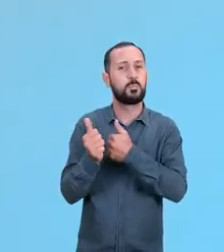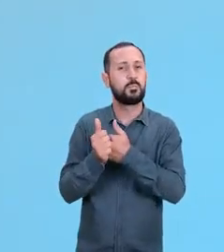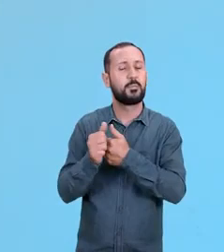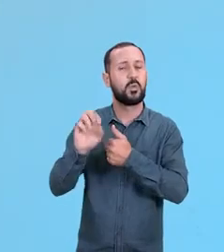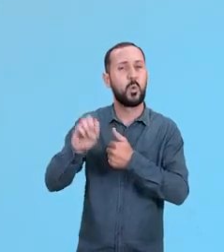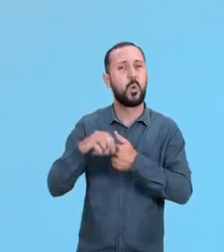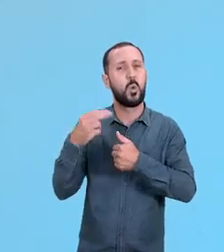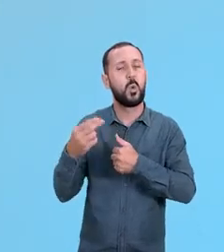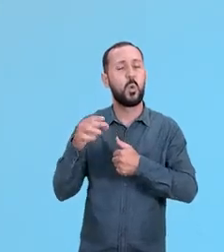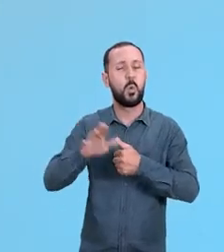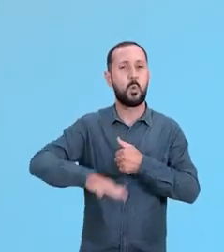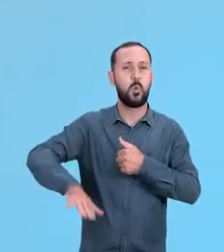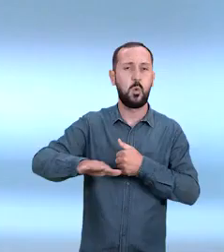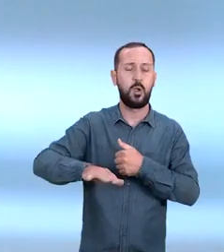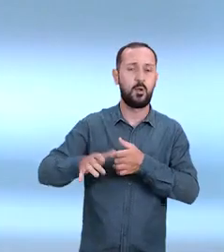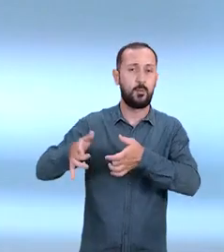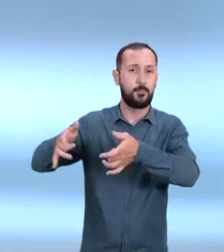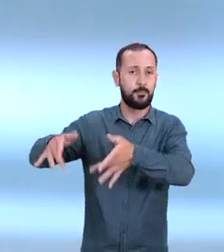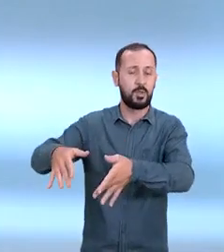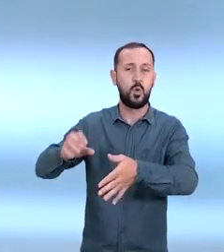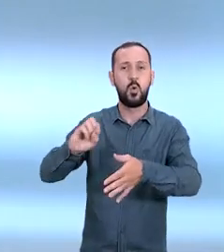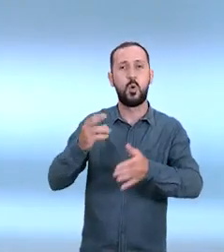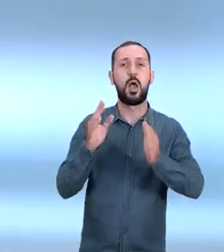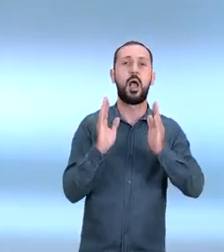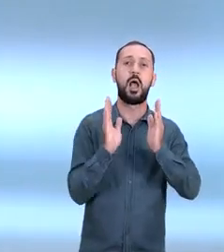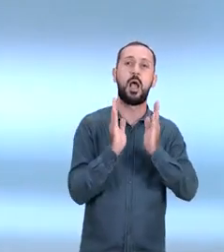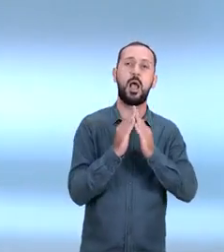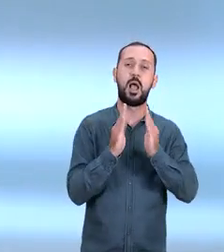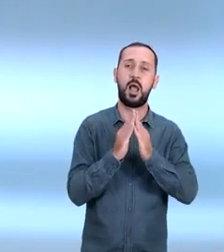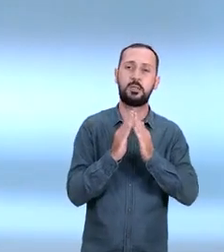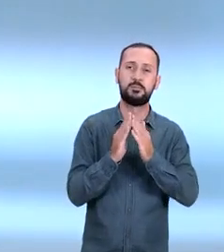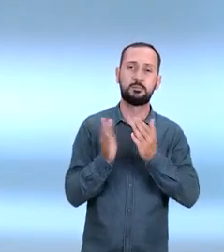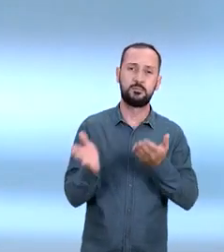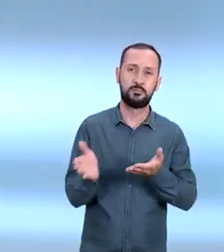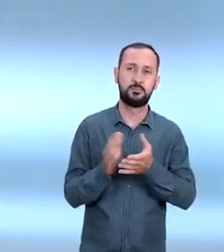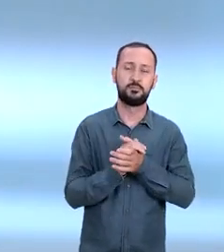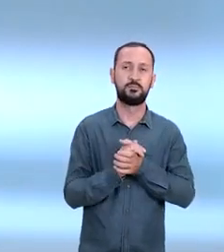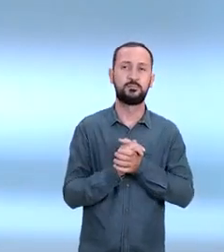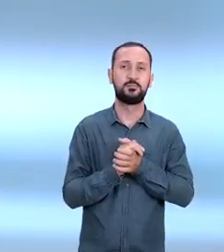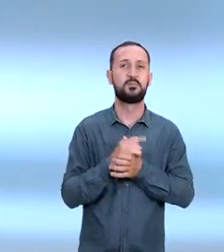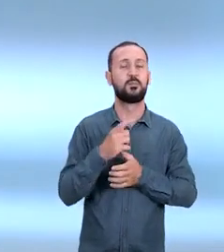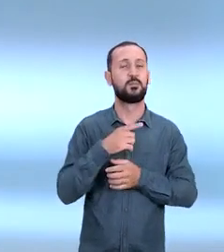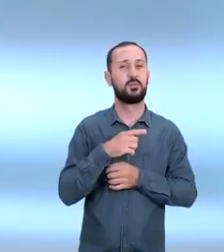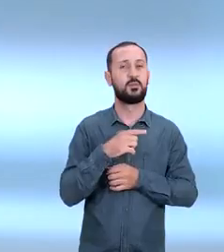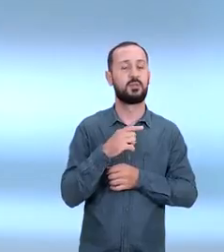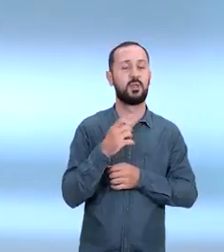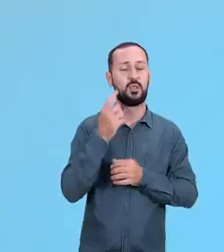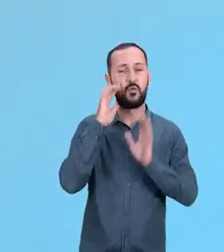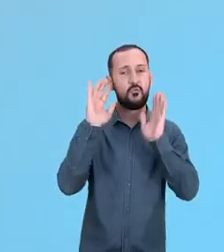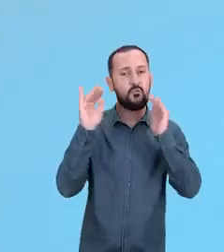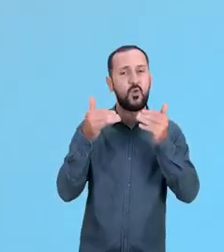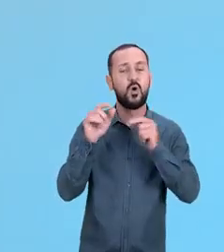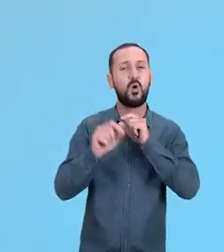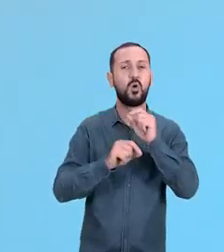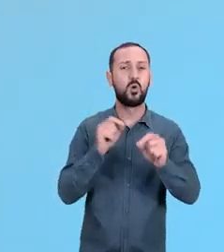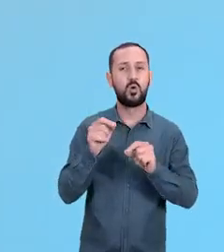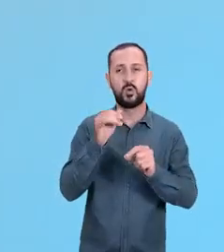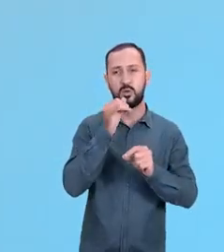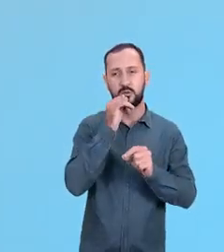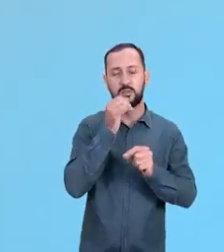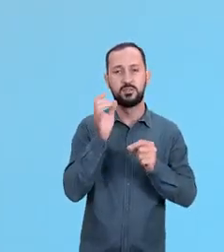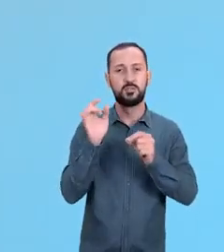ou o terreno baldio ou a casa, ela tem focos, né,